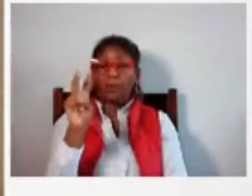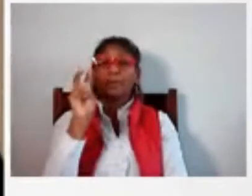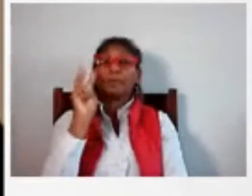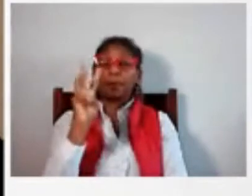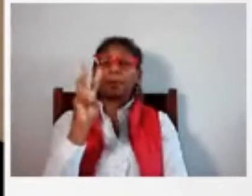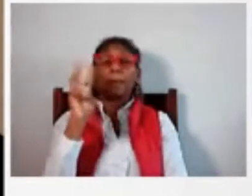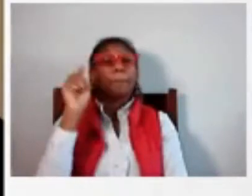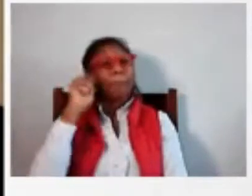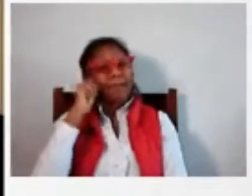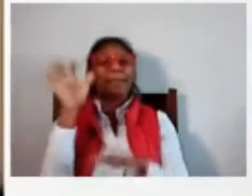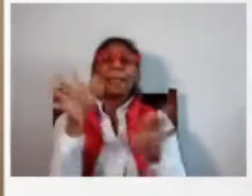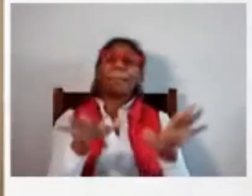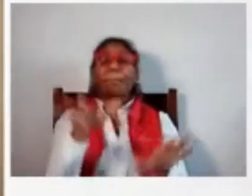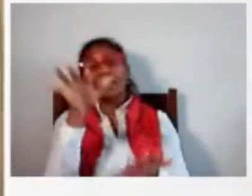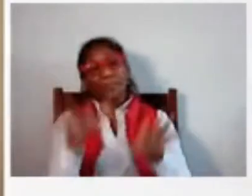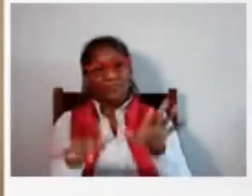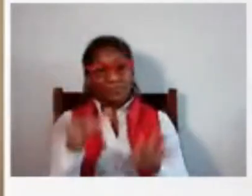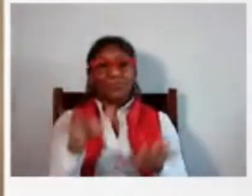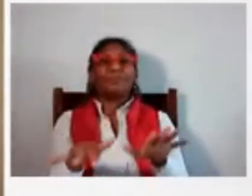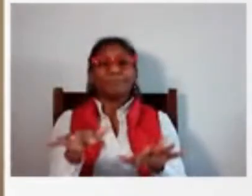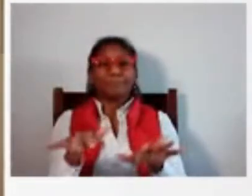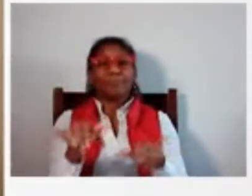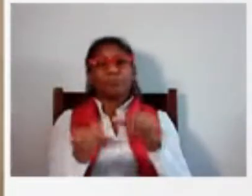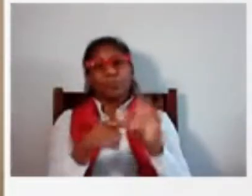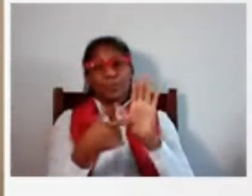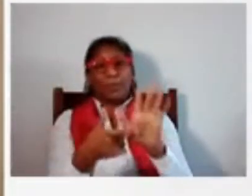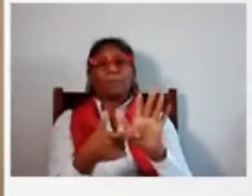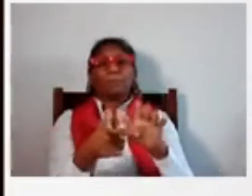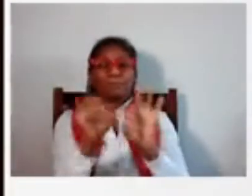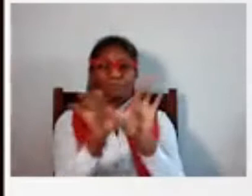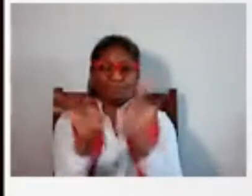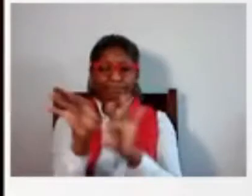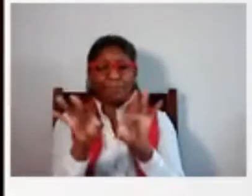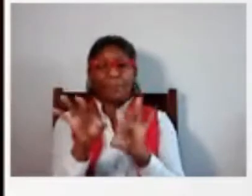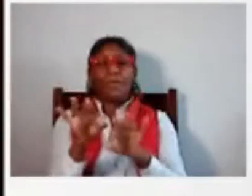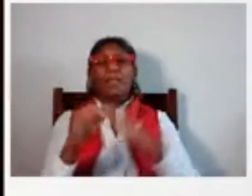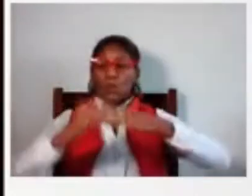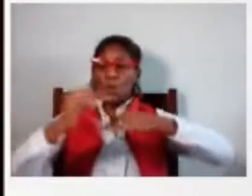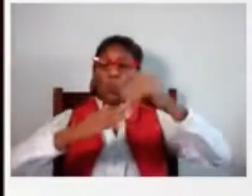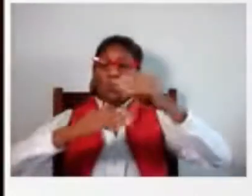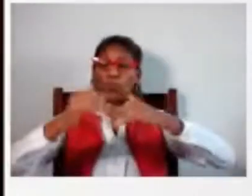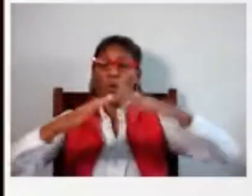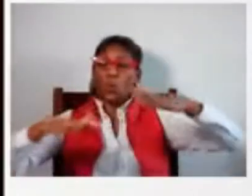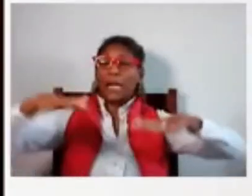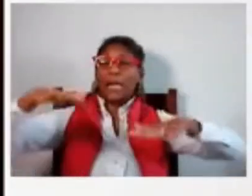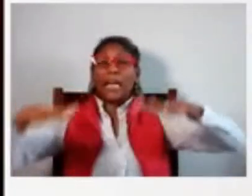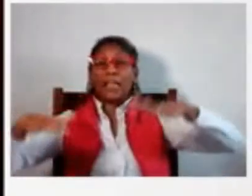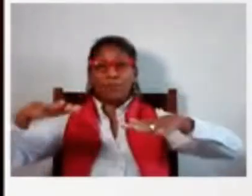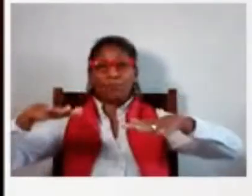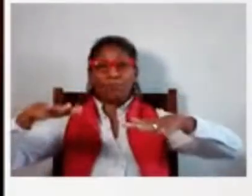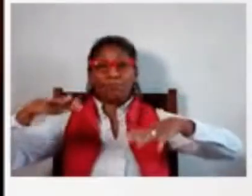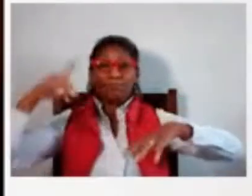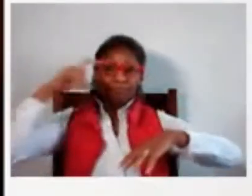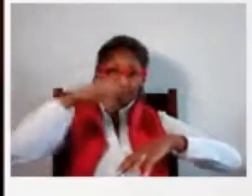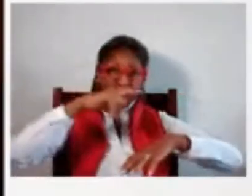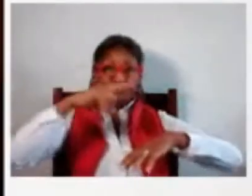3, de acordo com o peso que tem cada um aqui, estatisticamente se considera, então, se constrói qual é o nível de risco. Veja, a gente